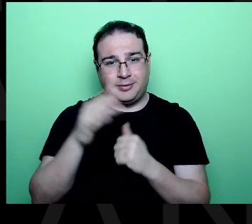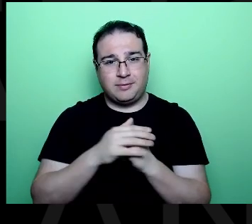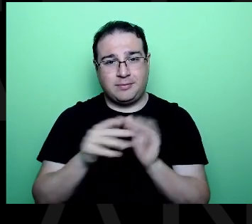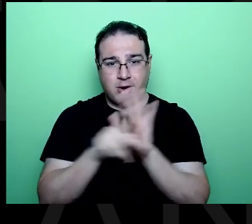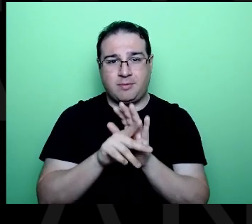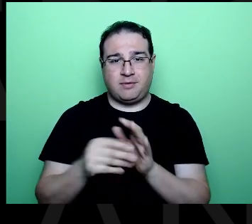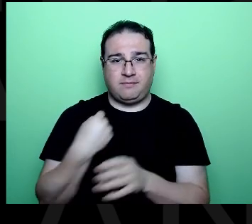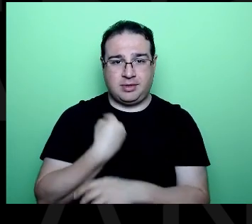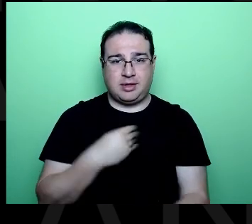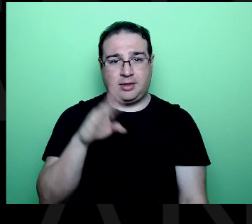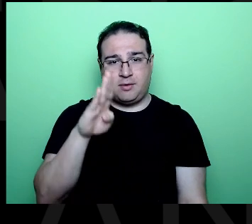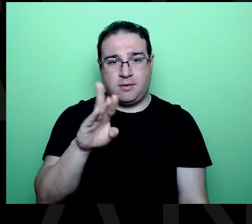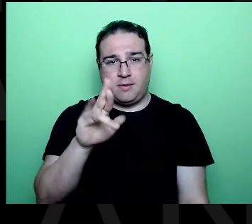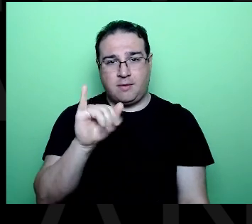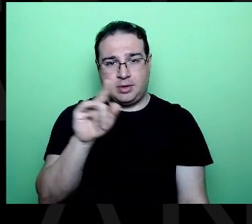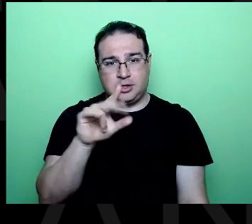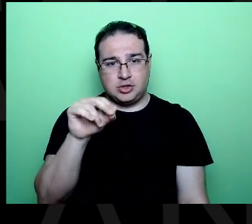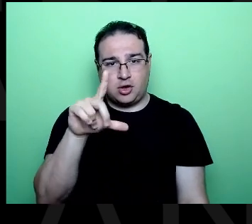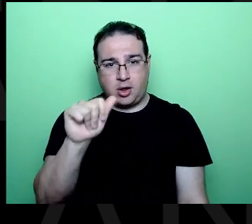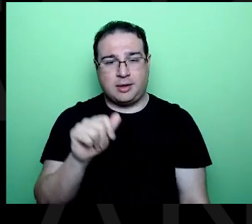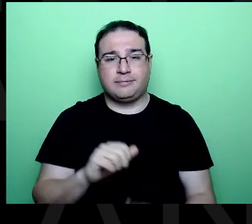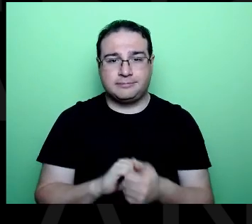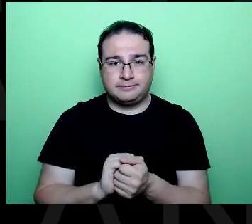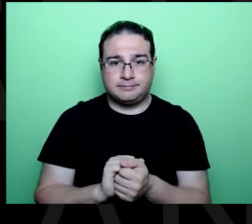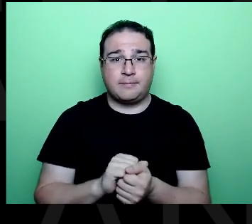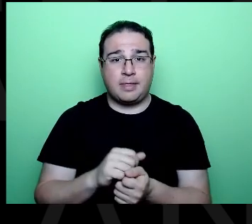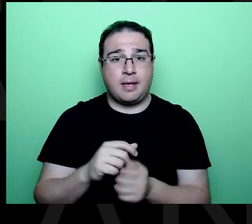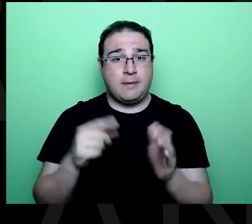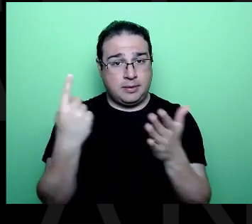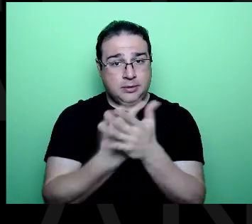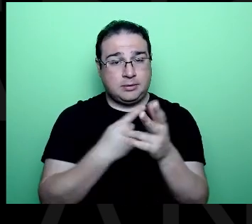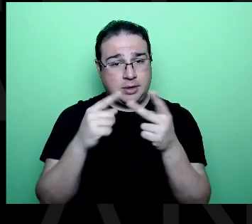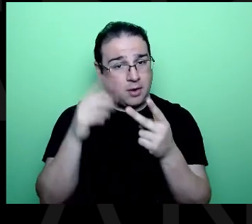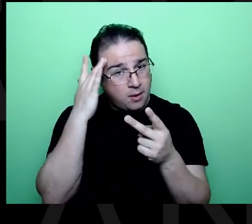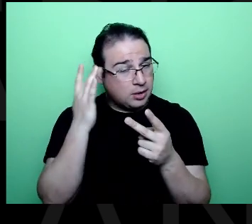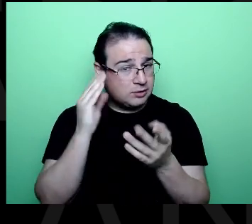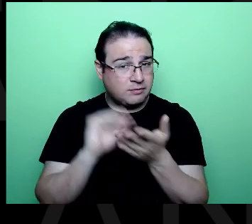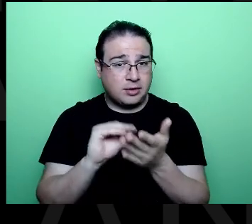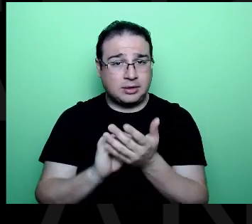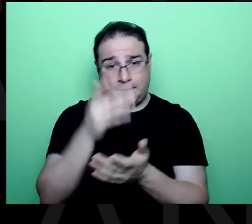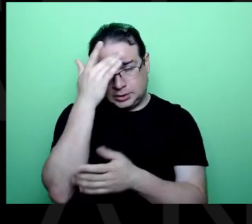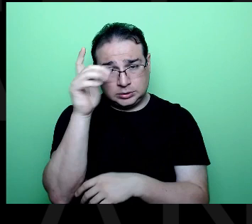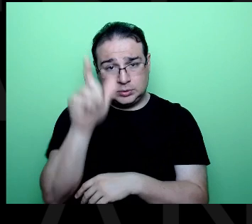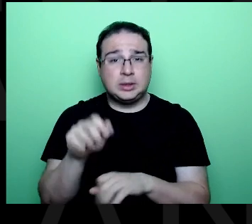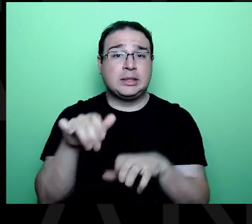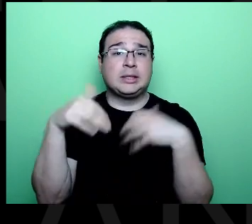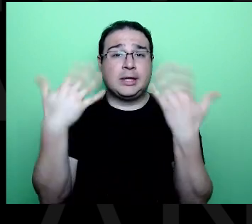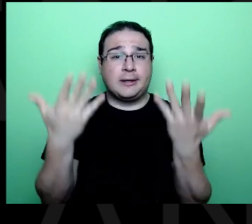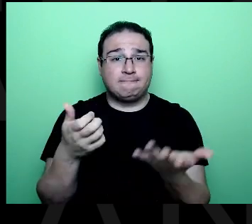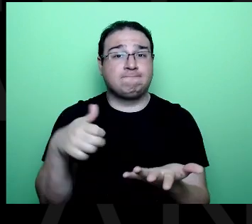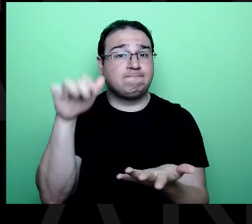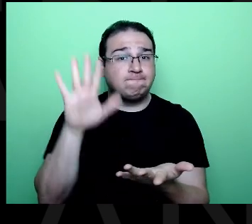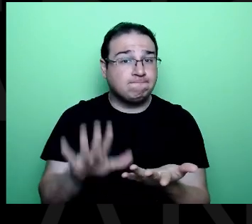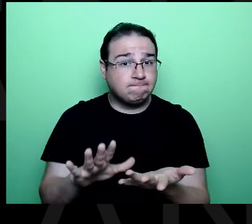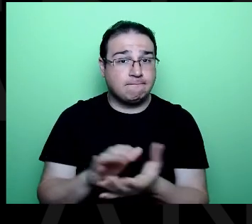A sua segunda pergunta era qual personagem que eu acho que está faltando, né? Eu estava até conversando isso